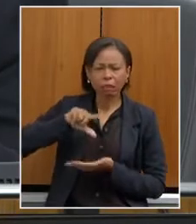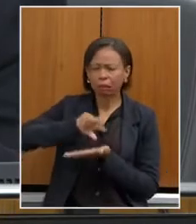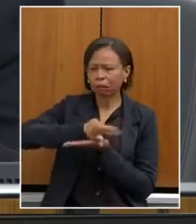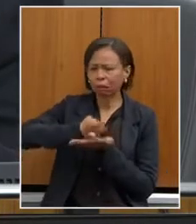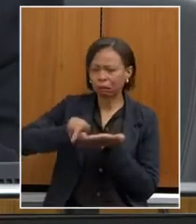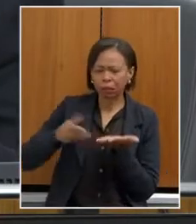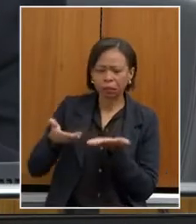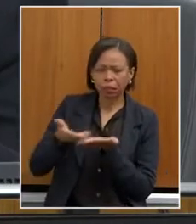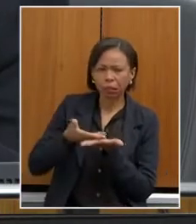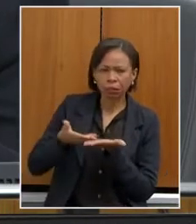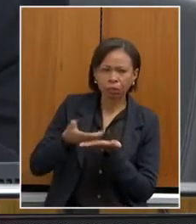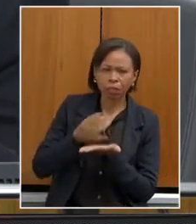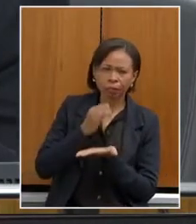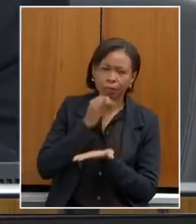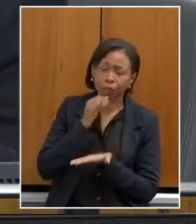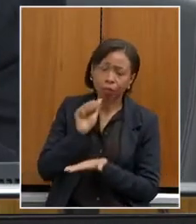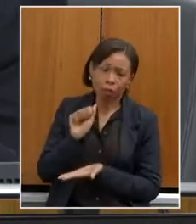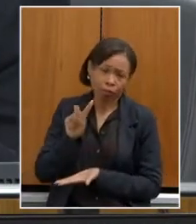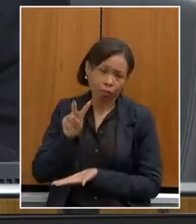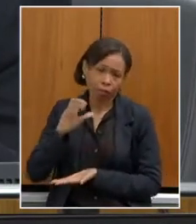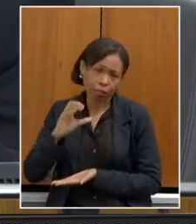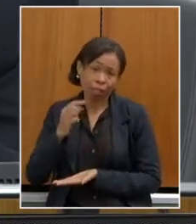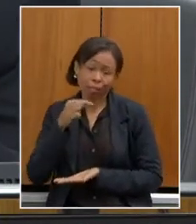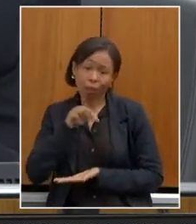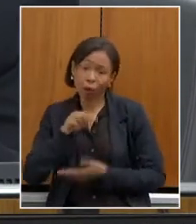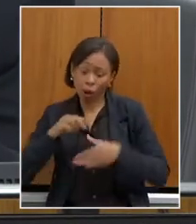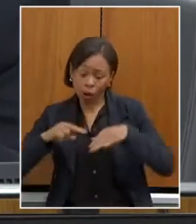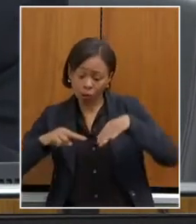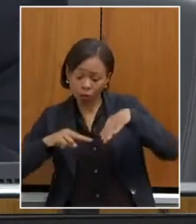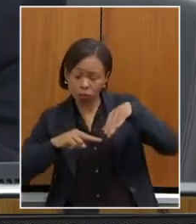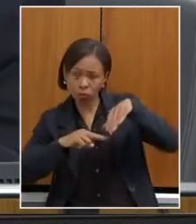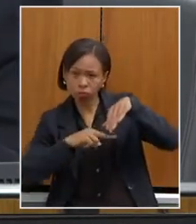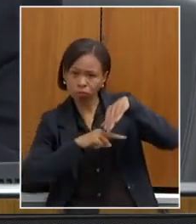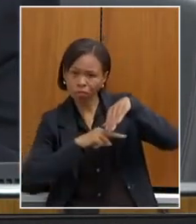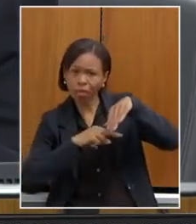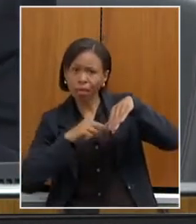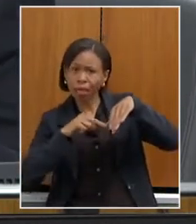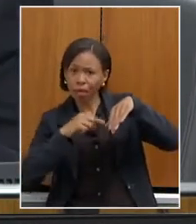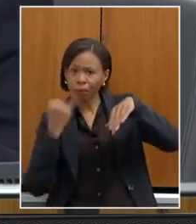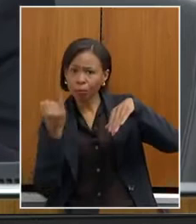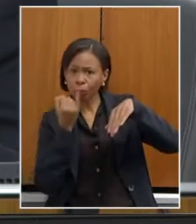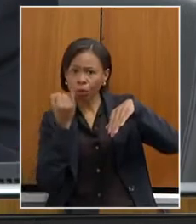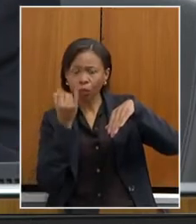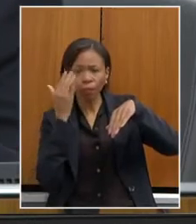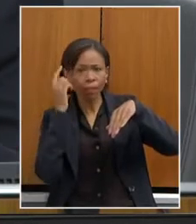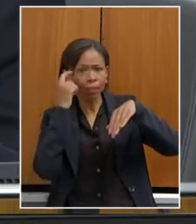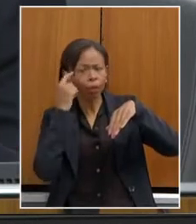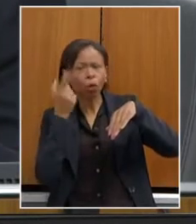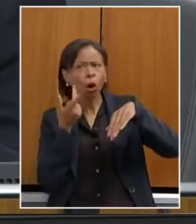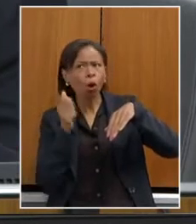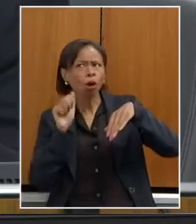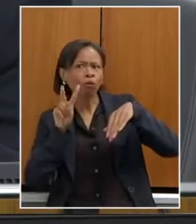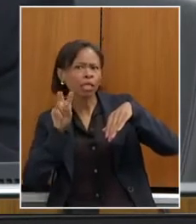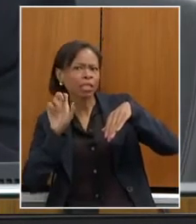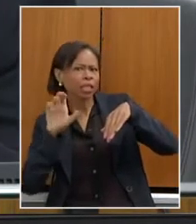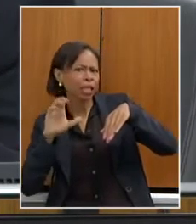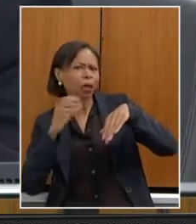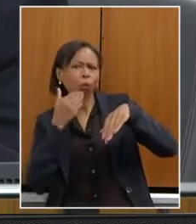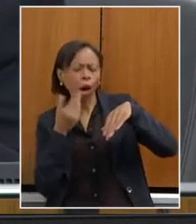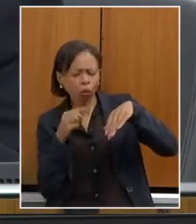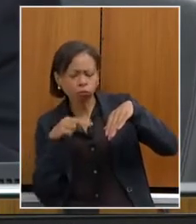tomografia fundamental para saber que tipo de AVC que é traumas e a nossa equipe está terminando esse